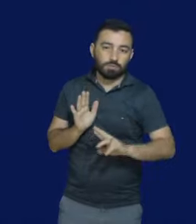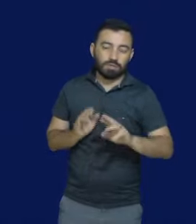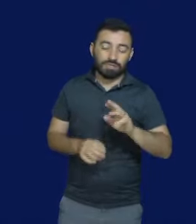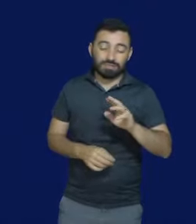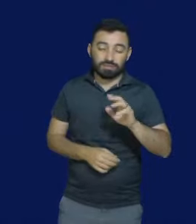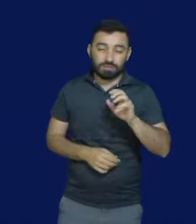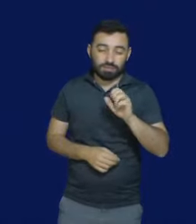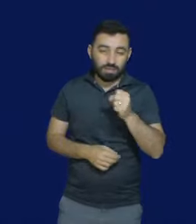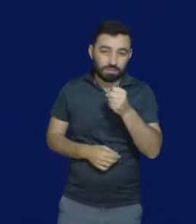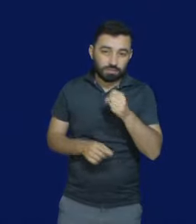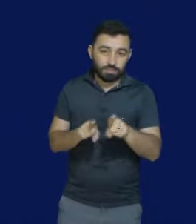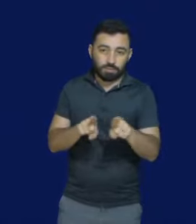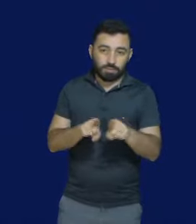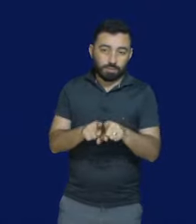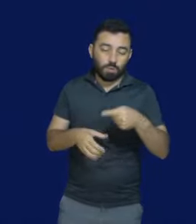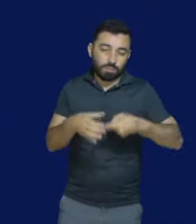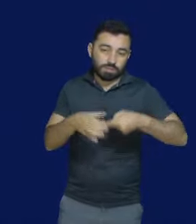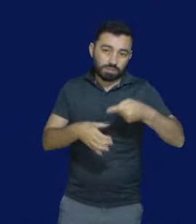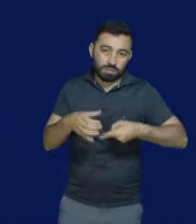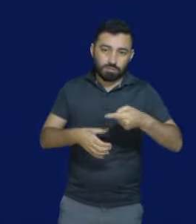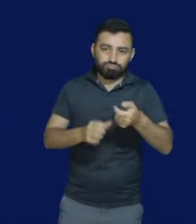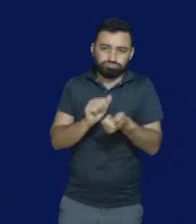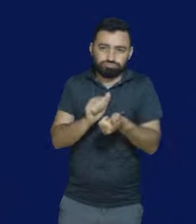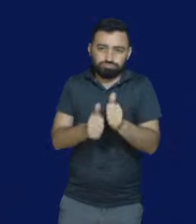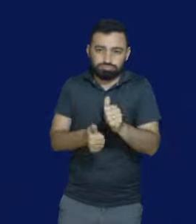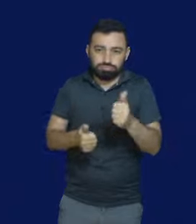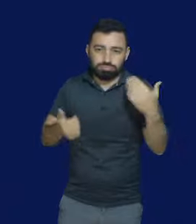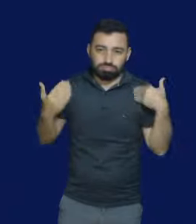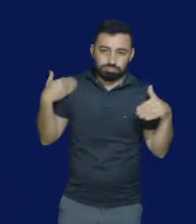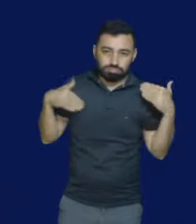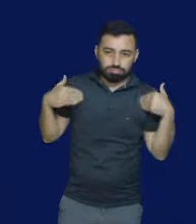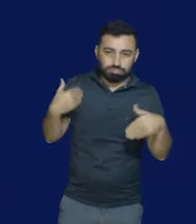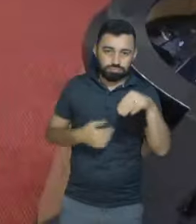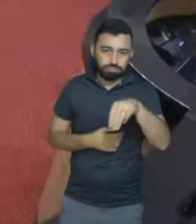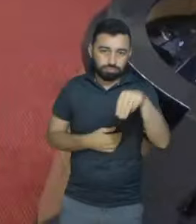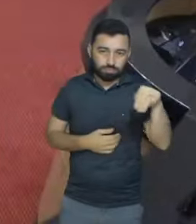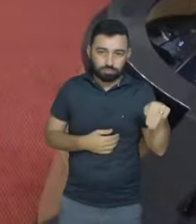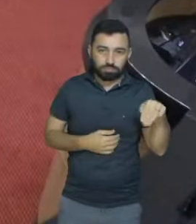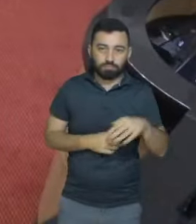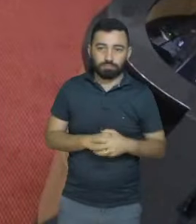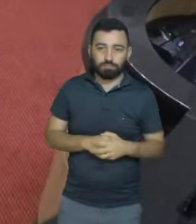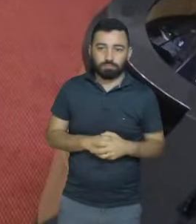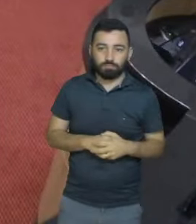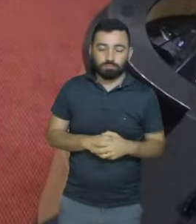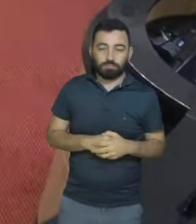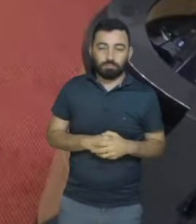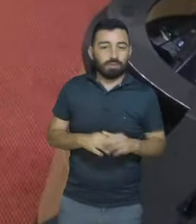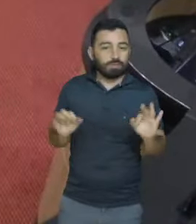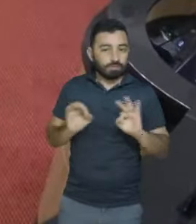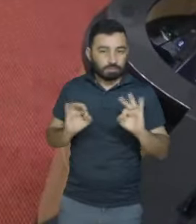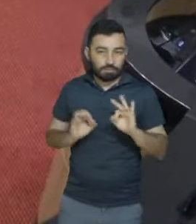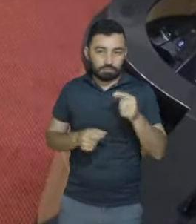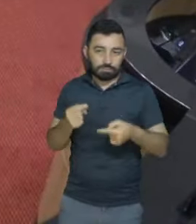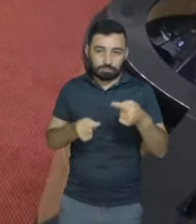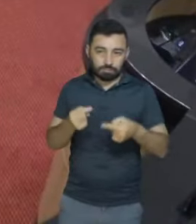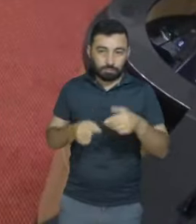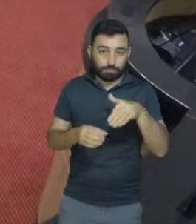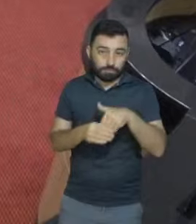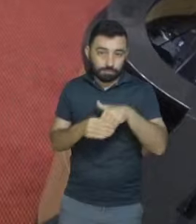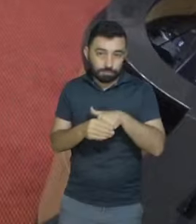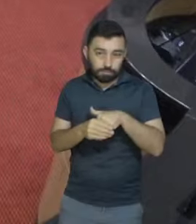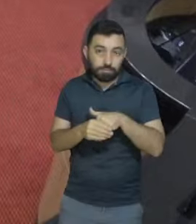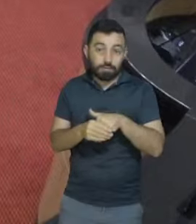de Esporte e Lazer, relator deputado Mário Mota, em discussão. Não havendo quem queira discutir, em votação. Deputados que